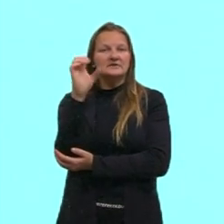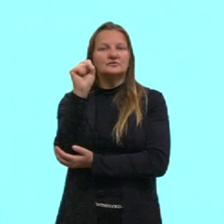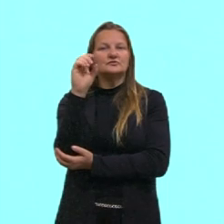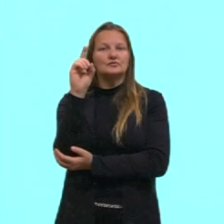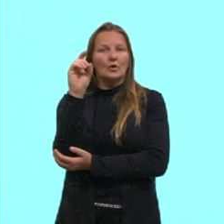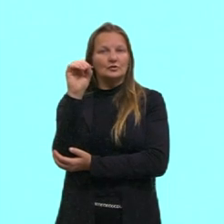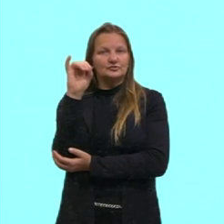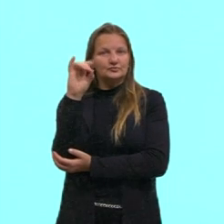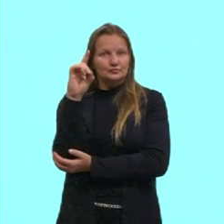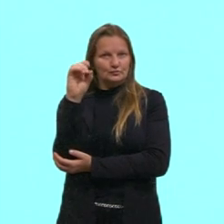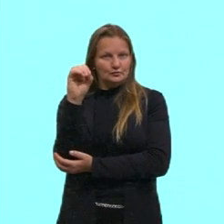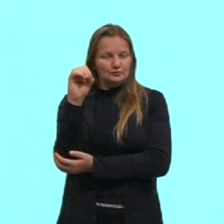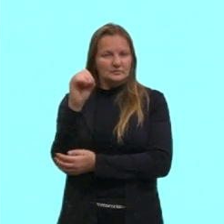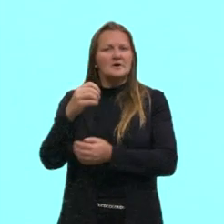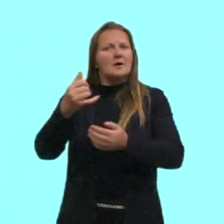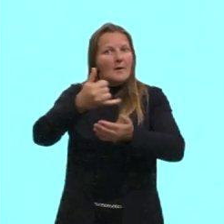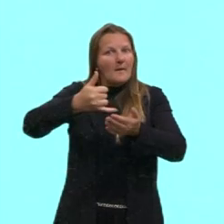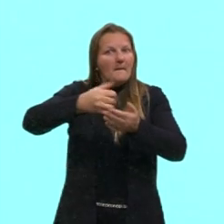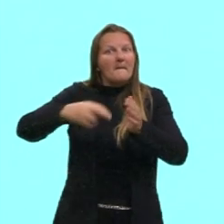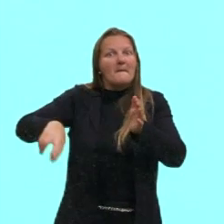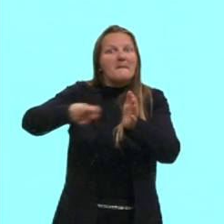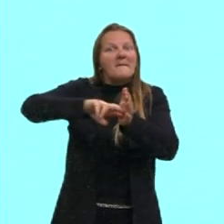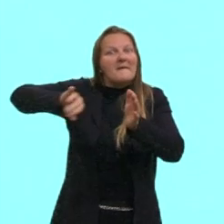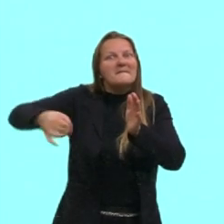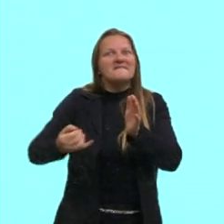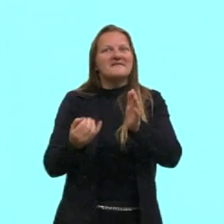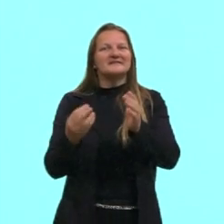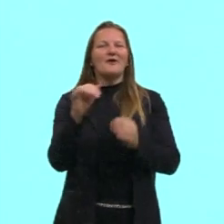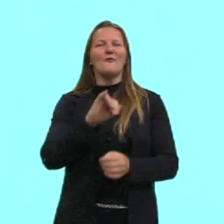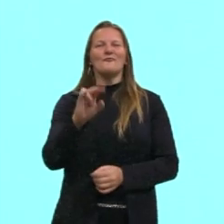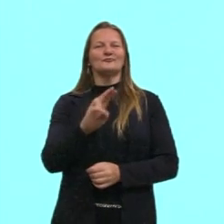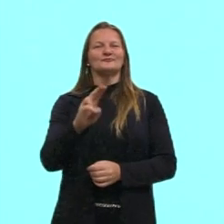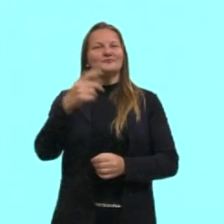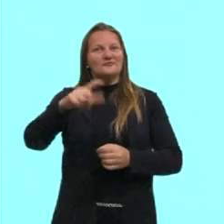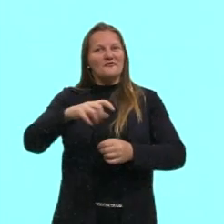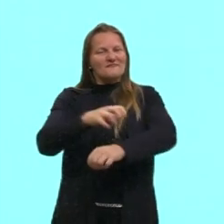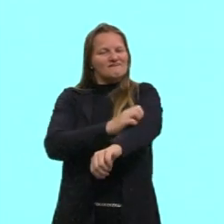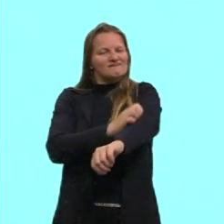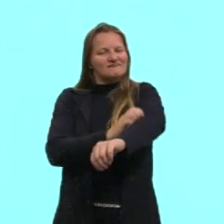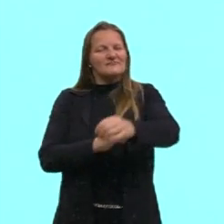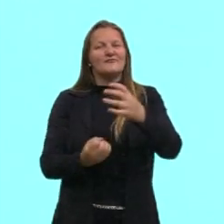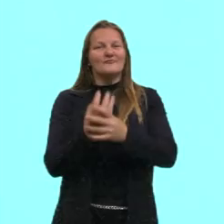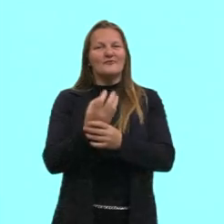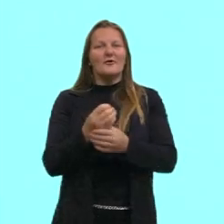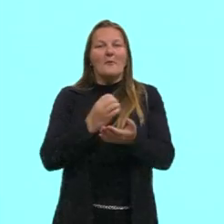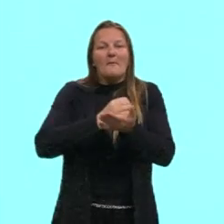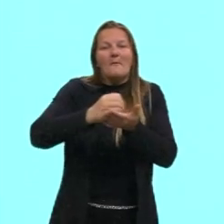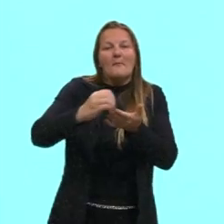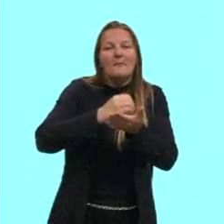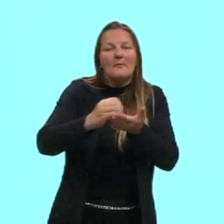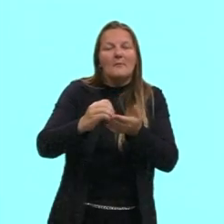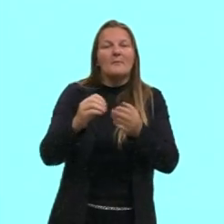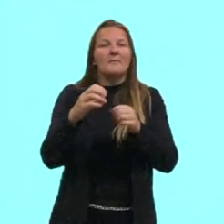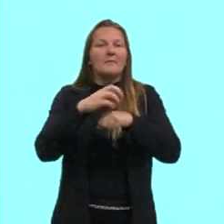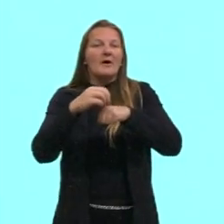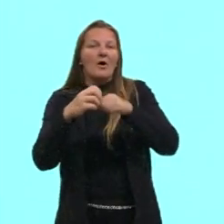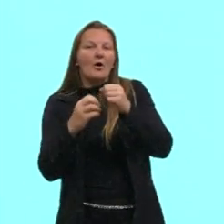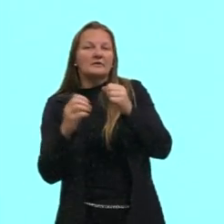do óleo vegetal e denominada E aí traz as reações orgânicas pode ser uma redução uma